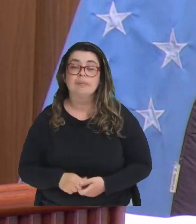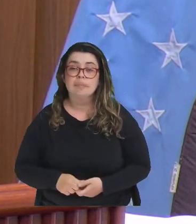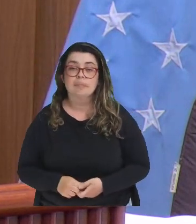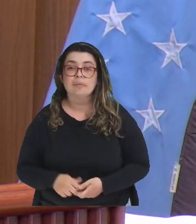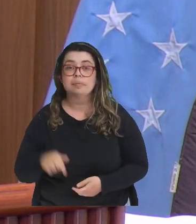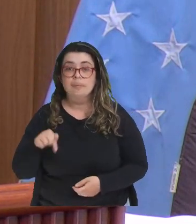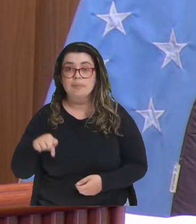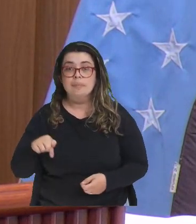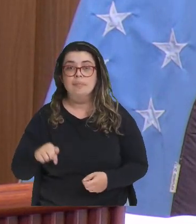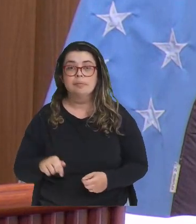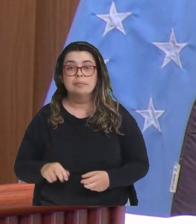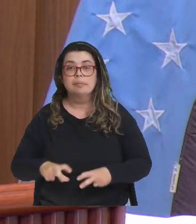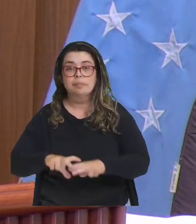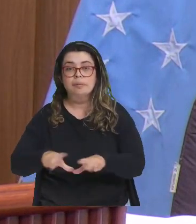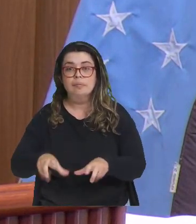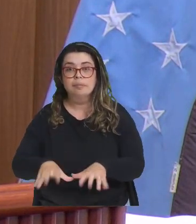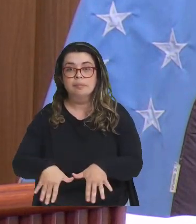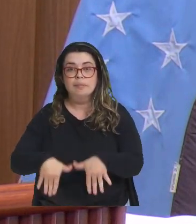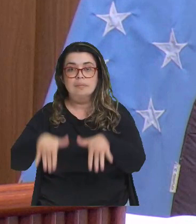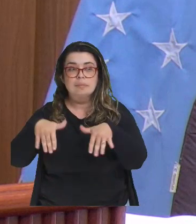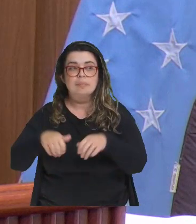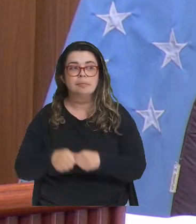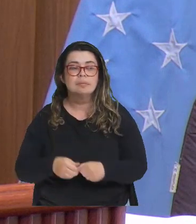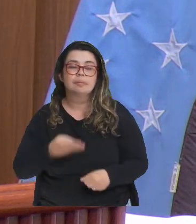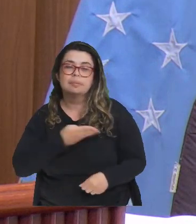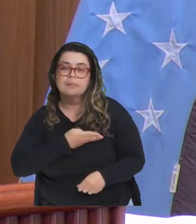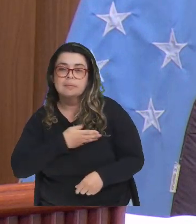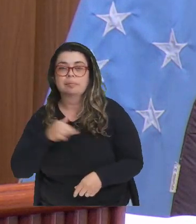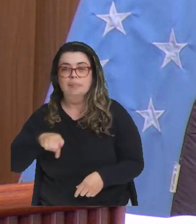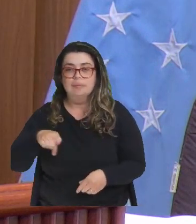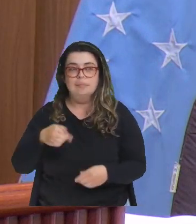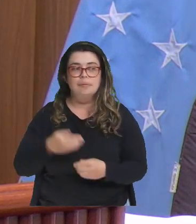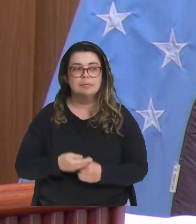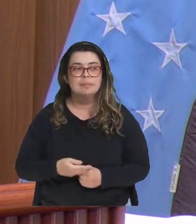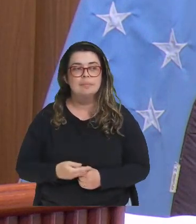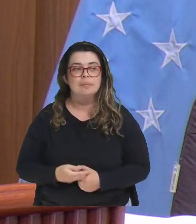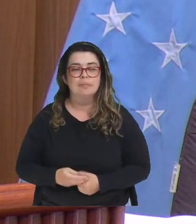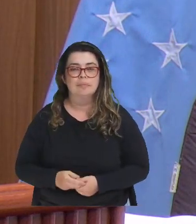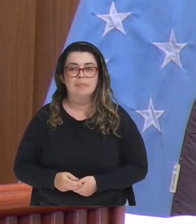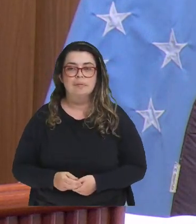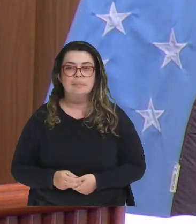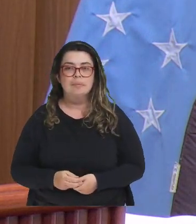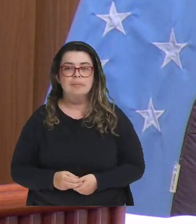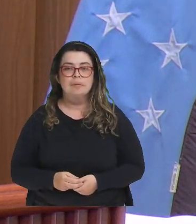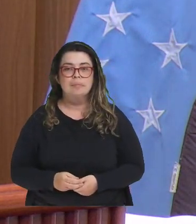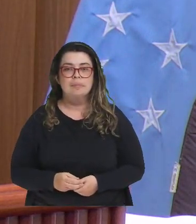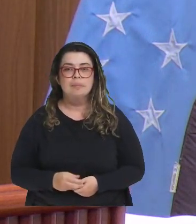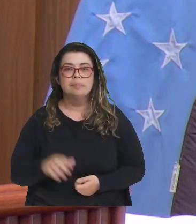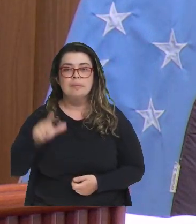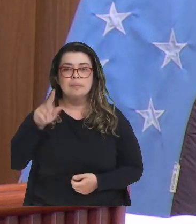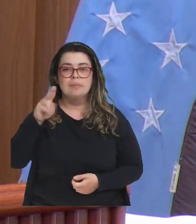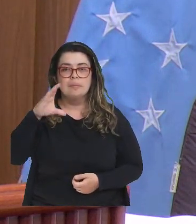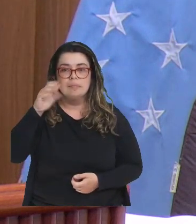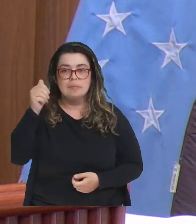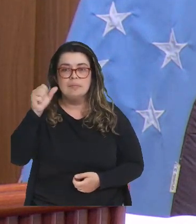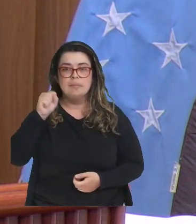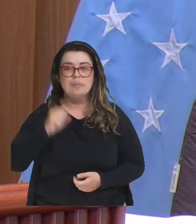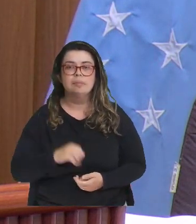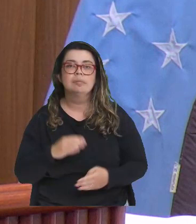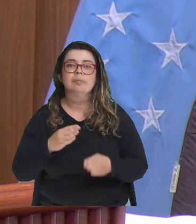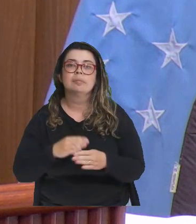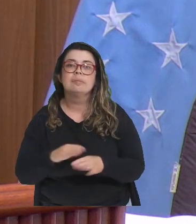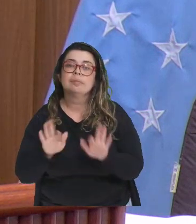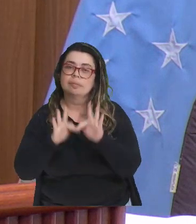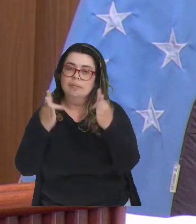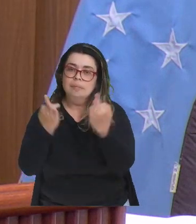plenário. Forte abraço aos meus amigos aqui hoje presentes, o Ninho, a Vivi, Lucas, enfim, toda a sua